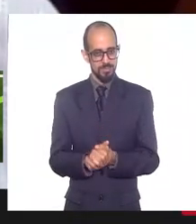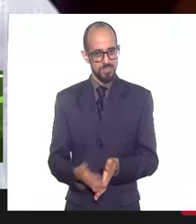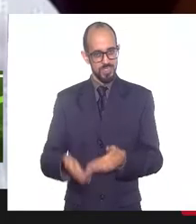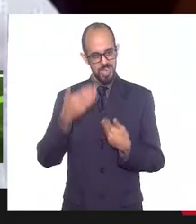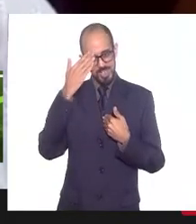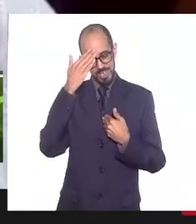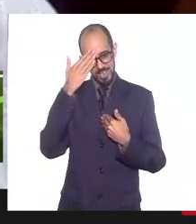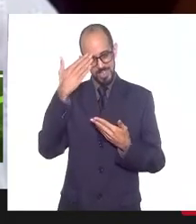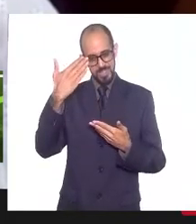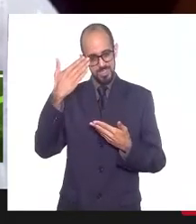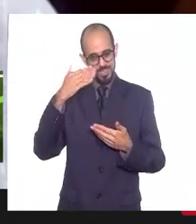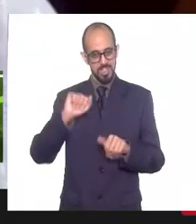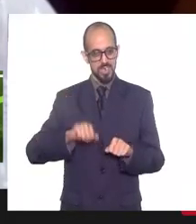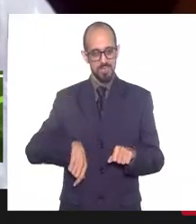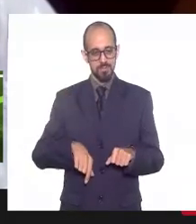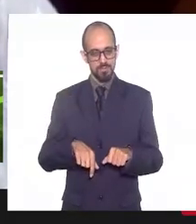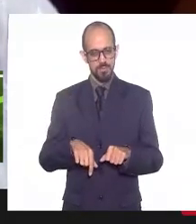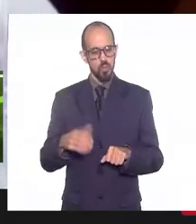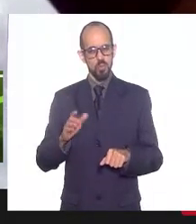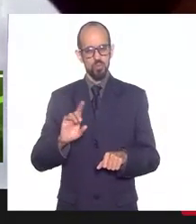agradecer também,